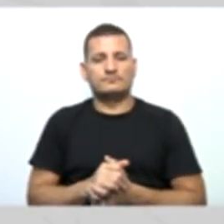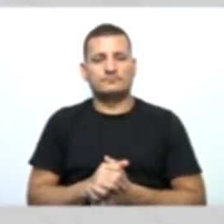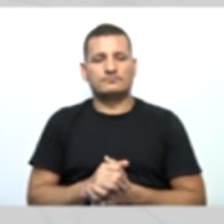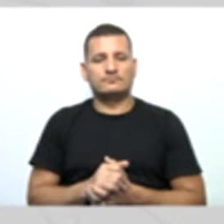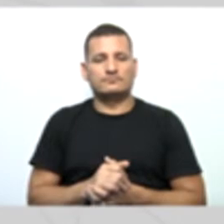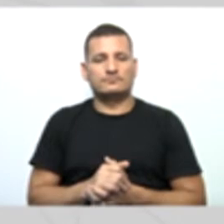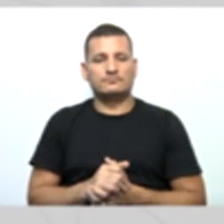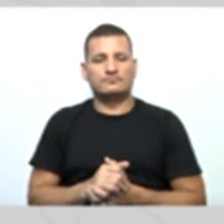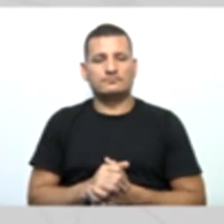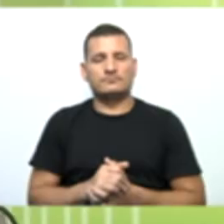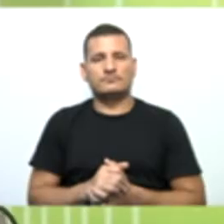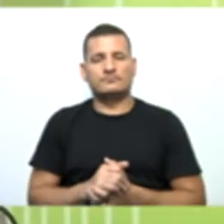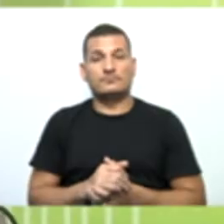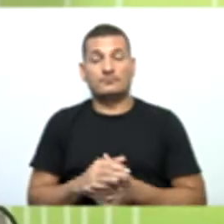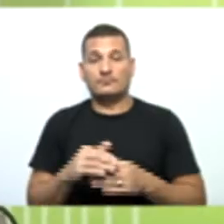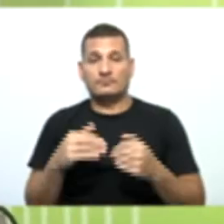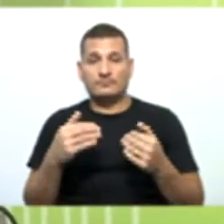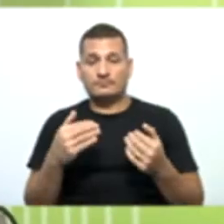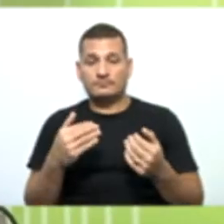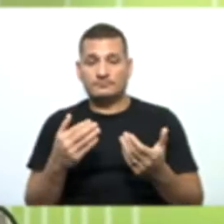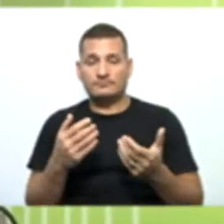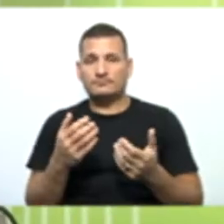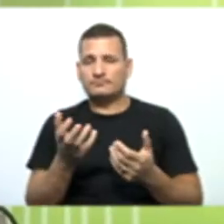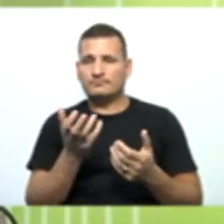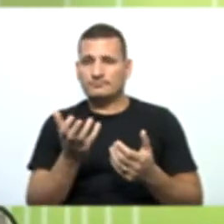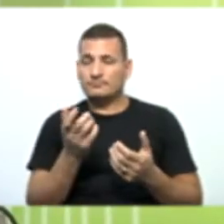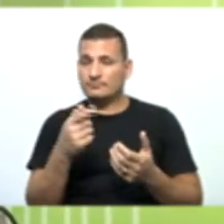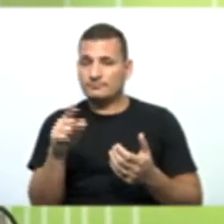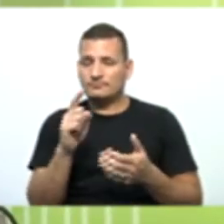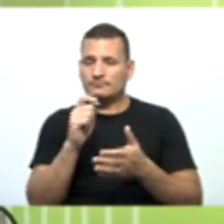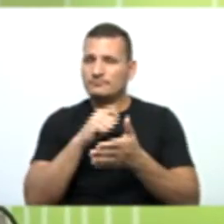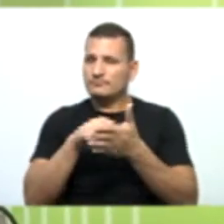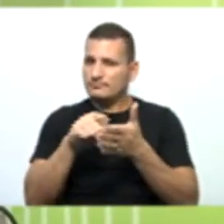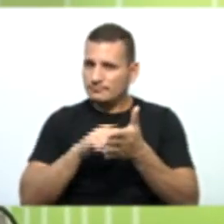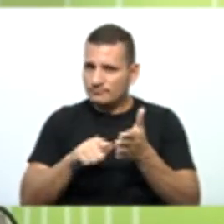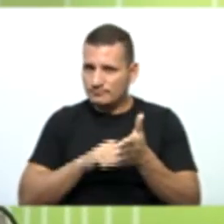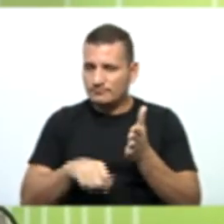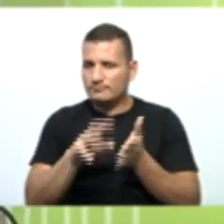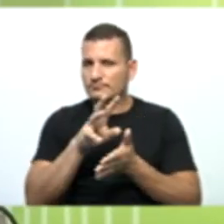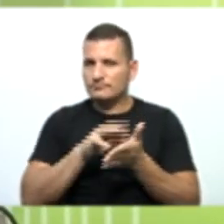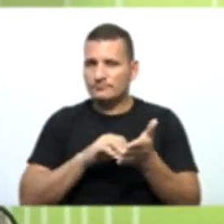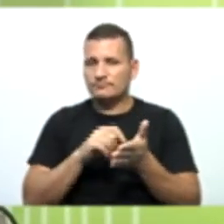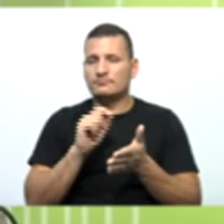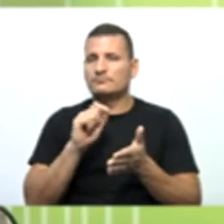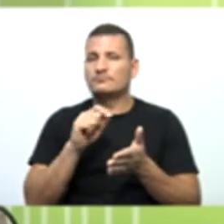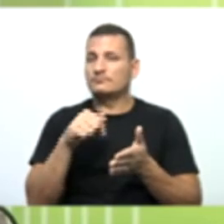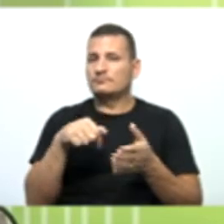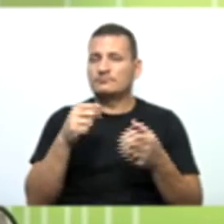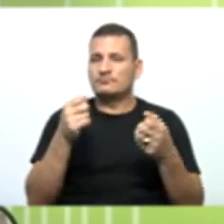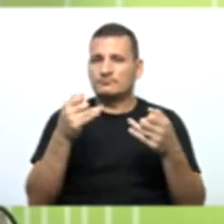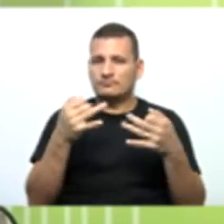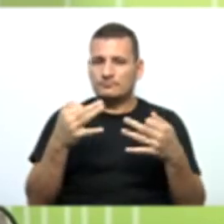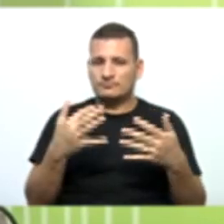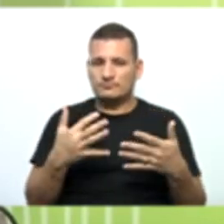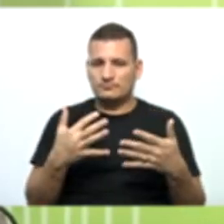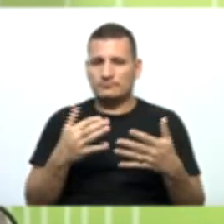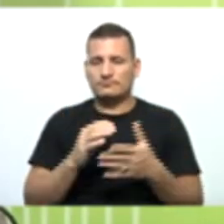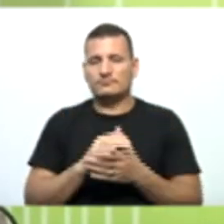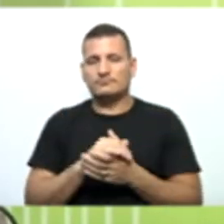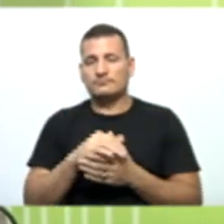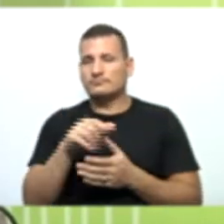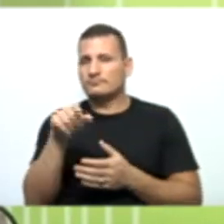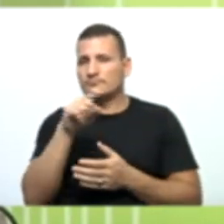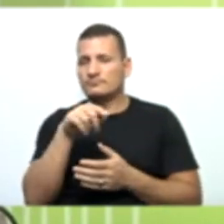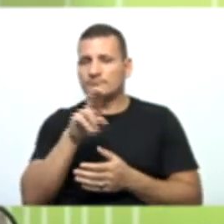gente, eu quero que vocês anotem o que a gente acabou de comentar aqui. Quando você